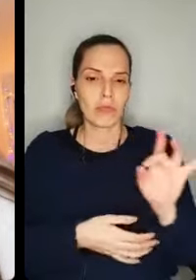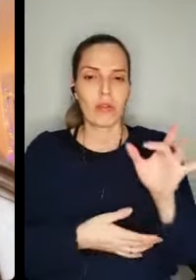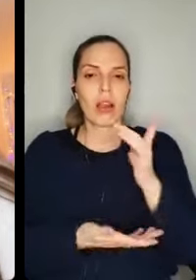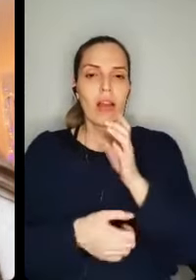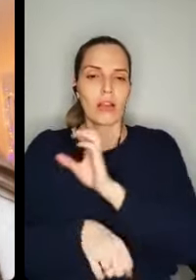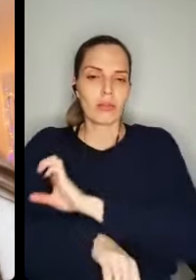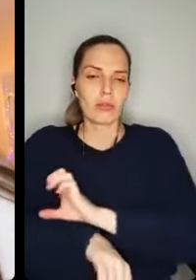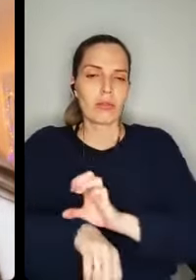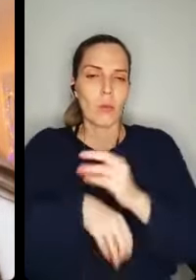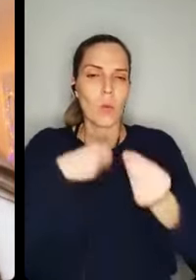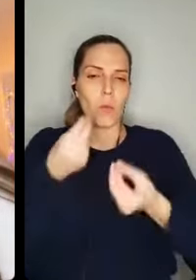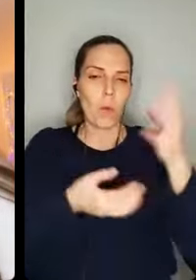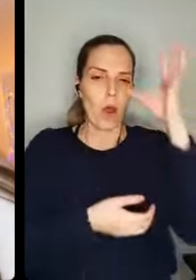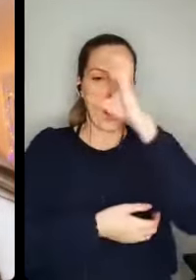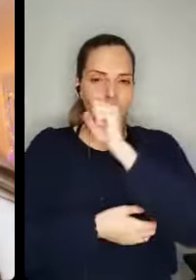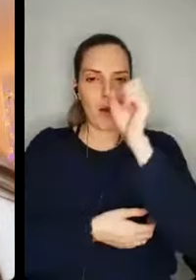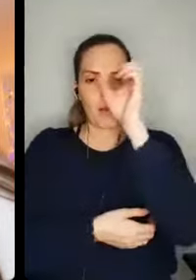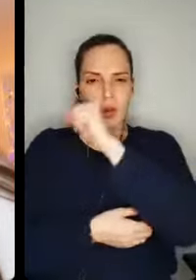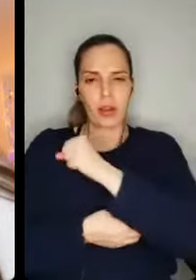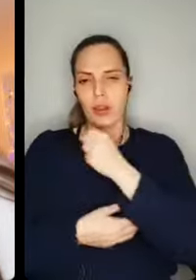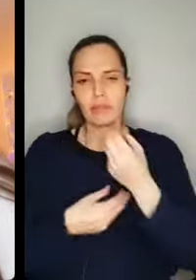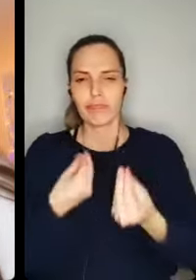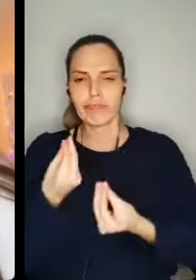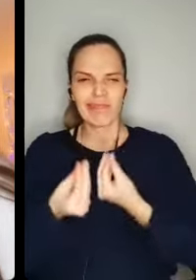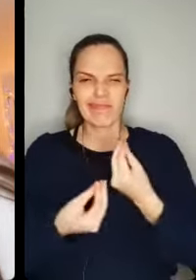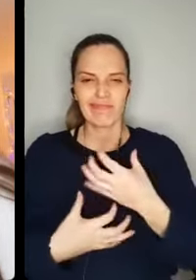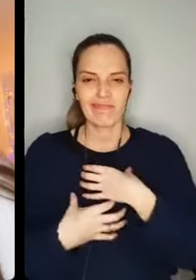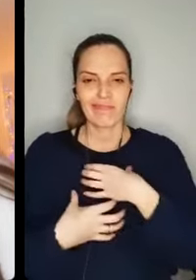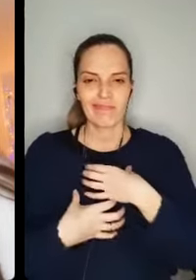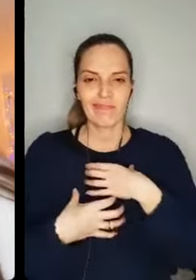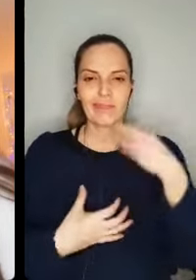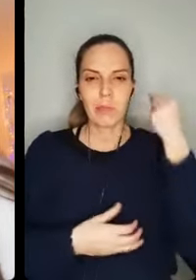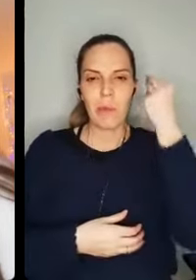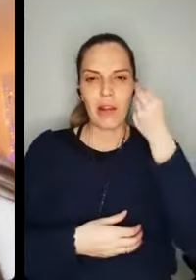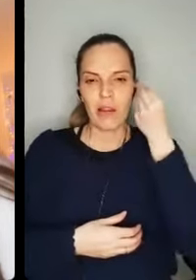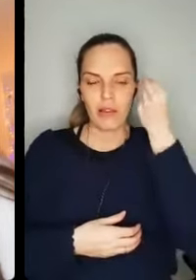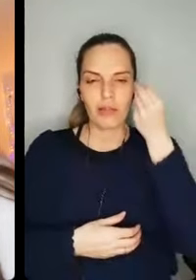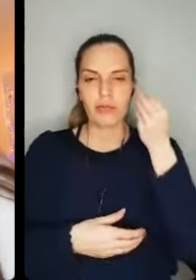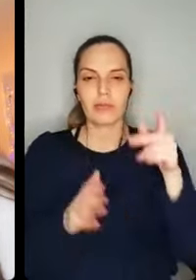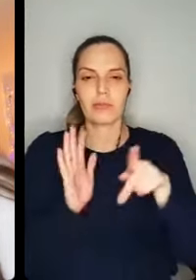dentro, como foi essa experiência de estágio de vocês?